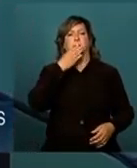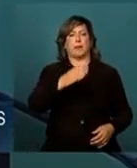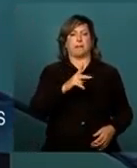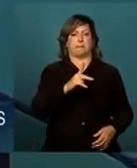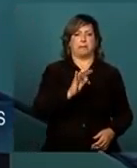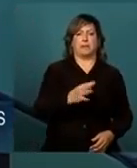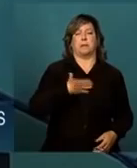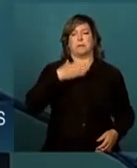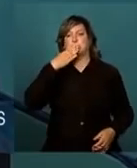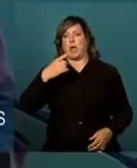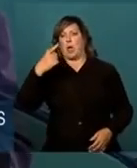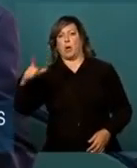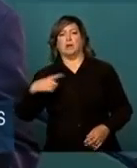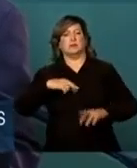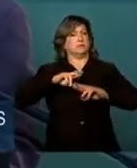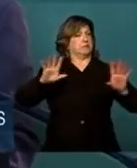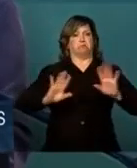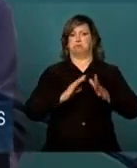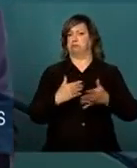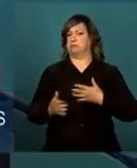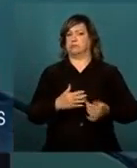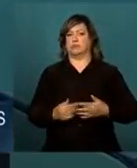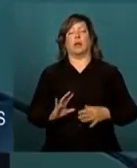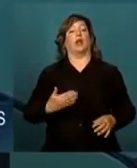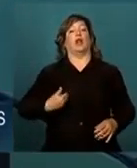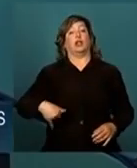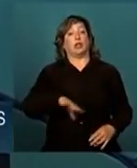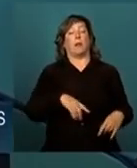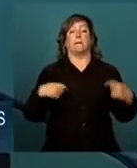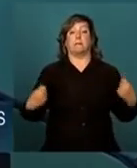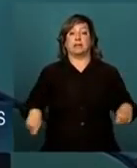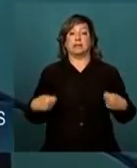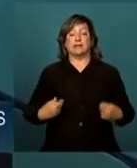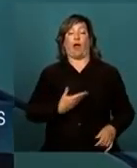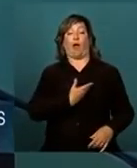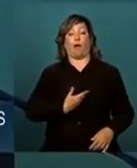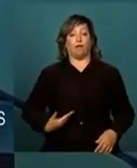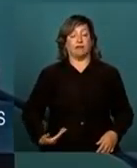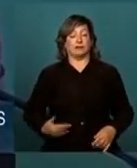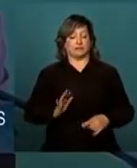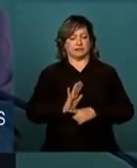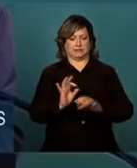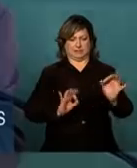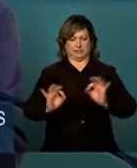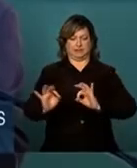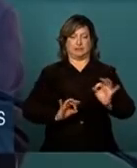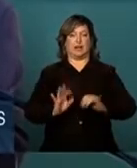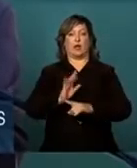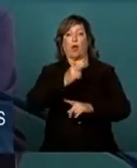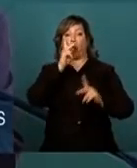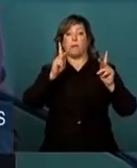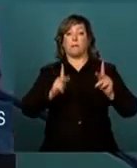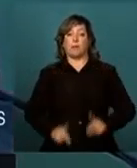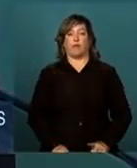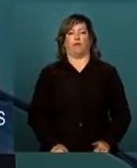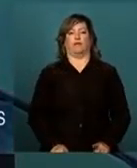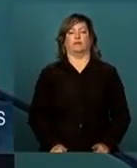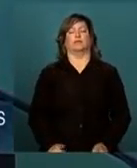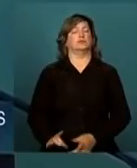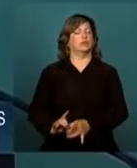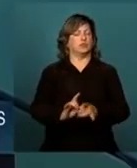partido B, se a presidenta é do partido C. Nós temos que governar em prol da nossa comunidade. Então, é um programa de caráter